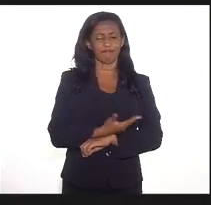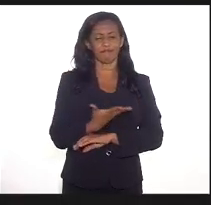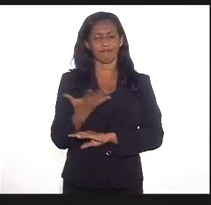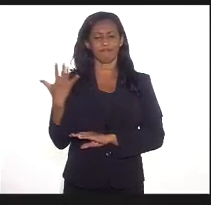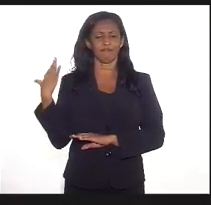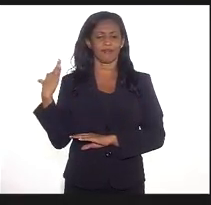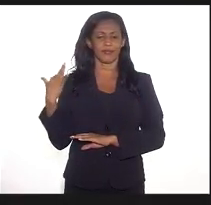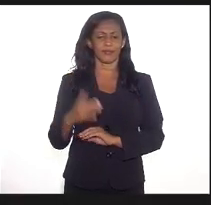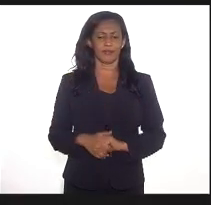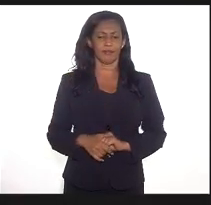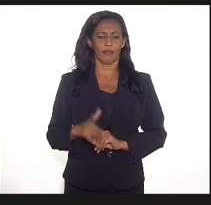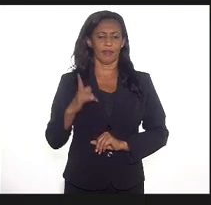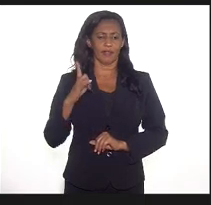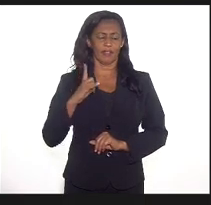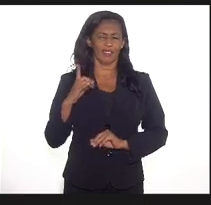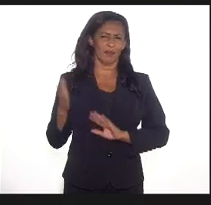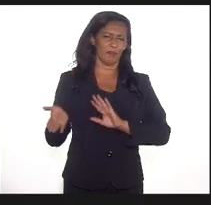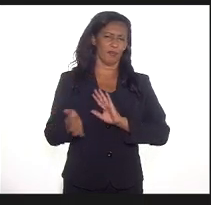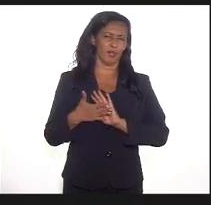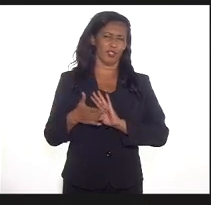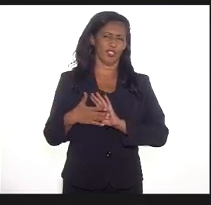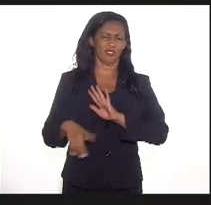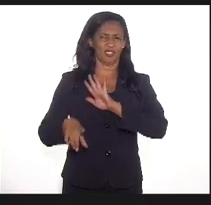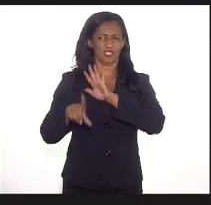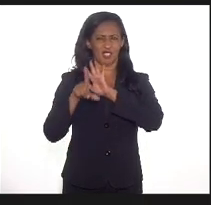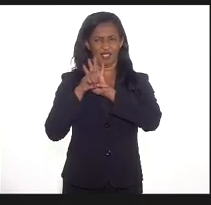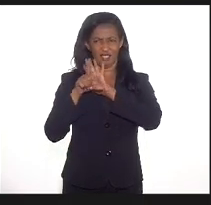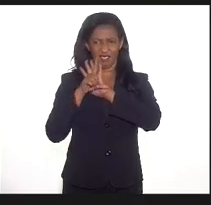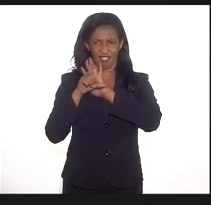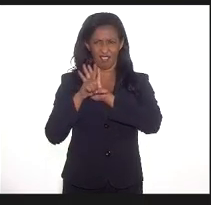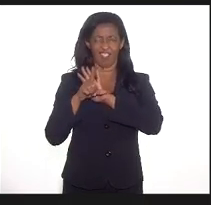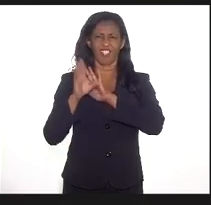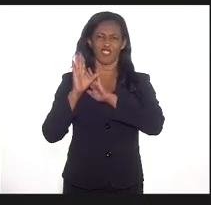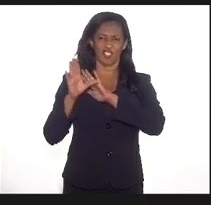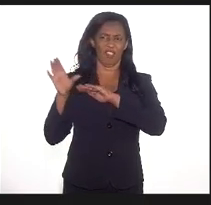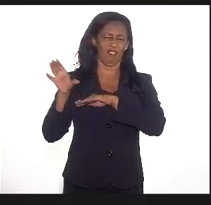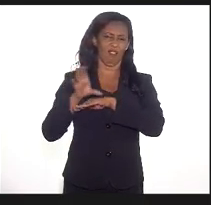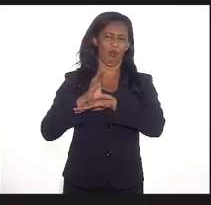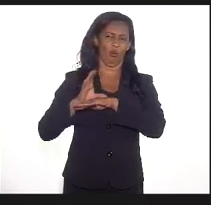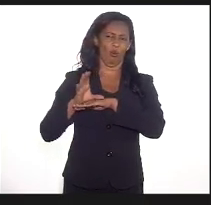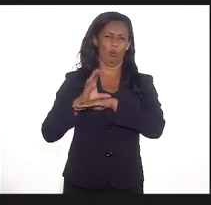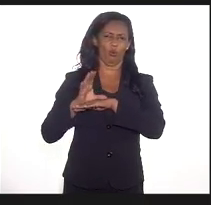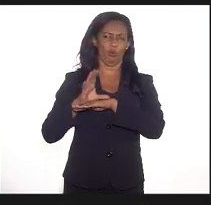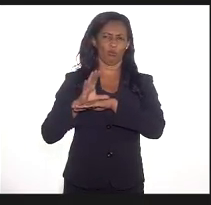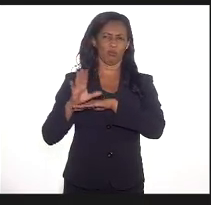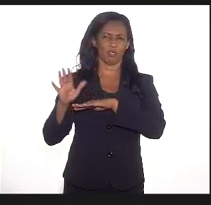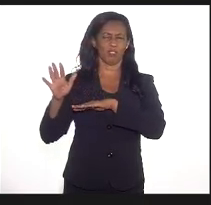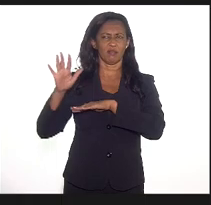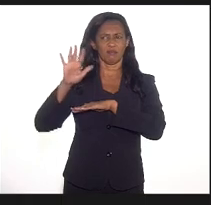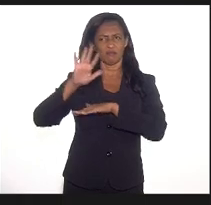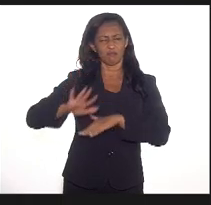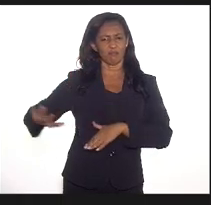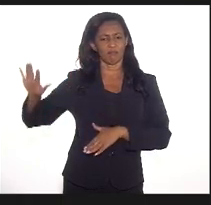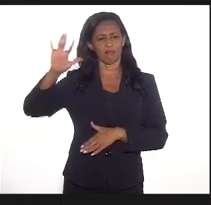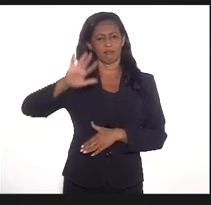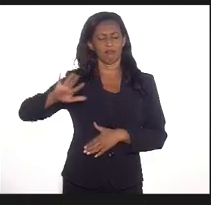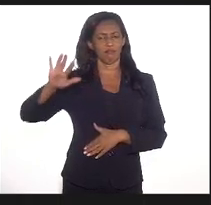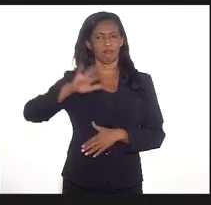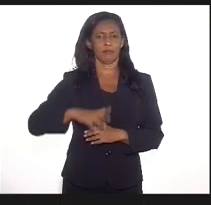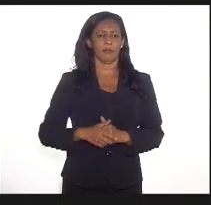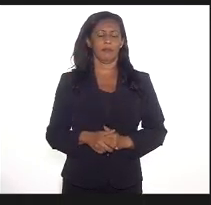né? Tem até projeto de lei tramitando no Congresso Nacional, por que que não pode